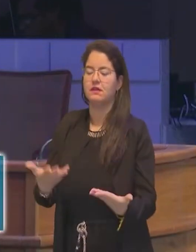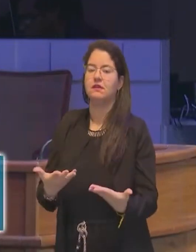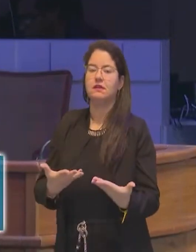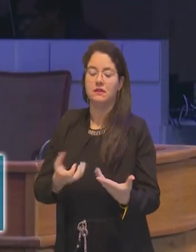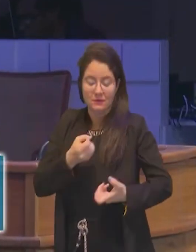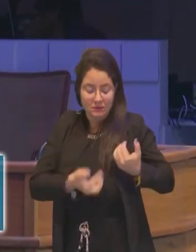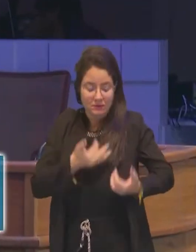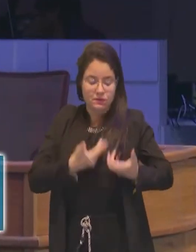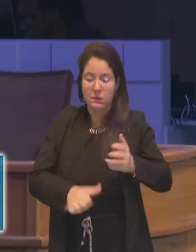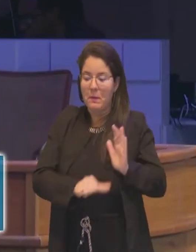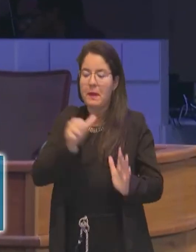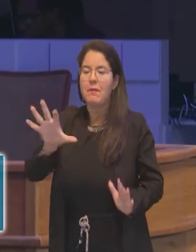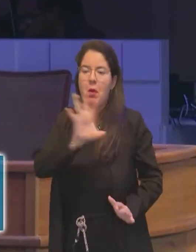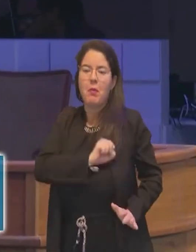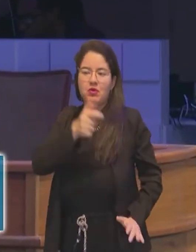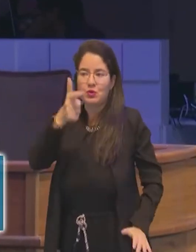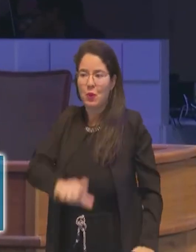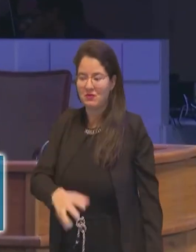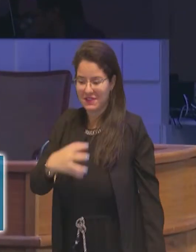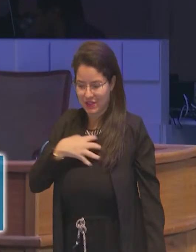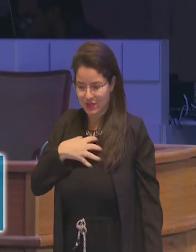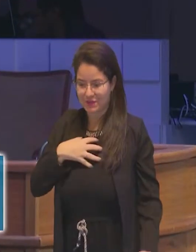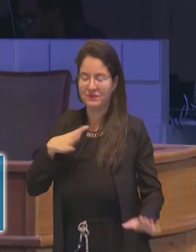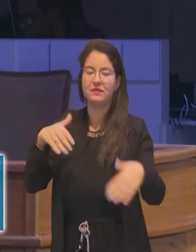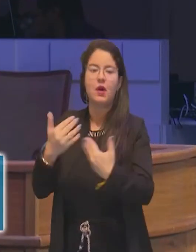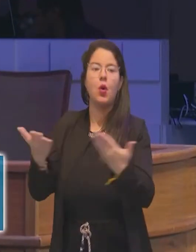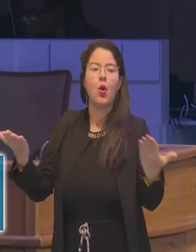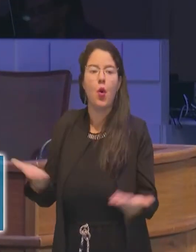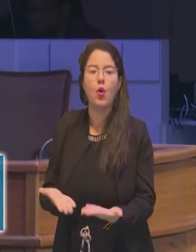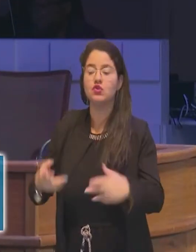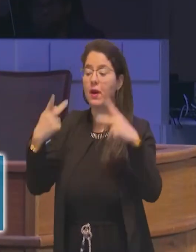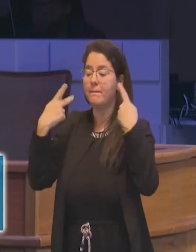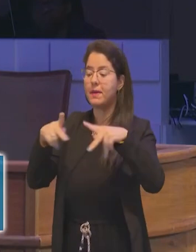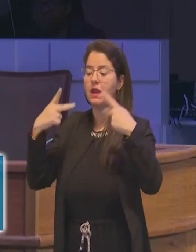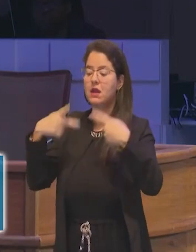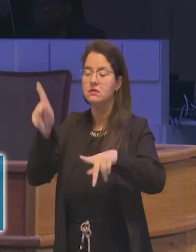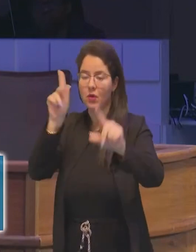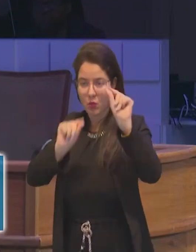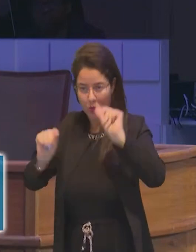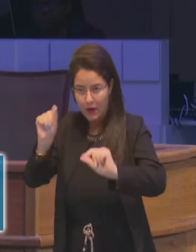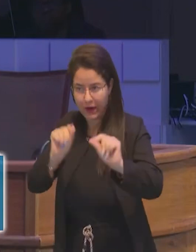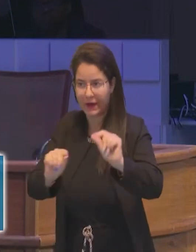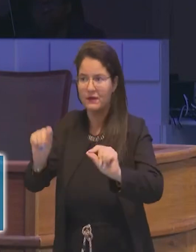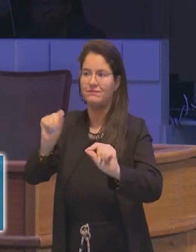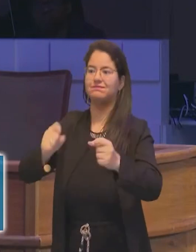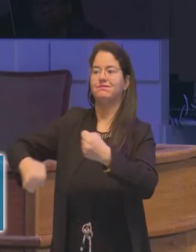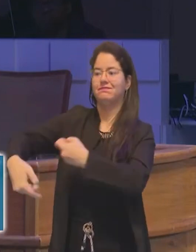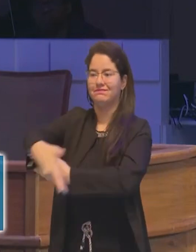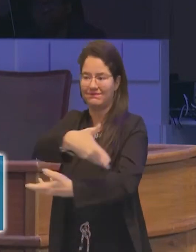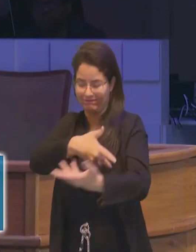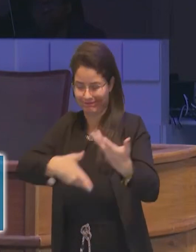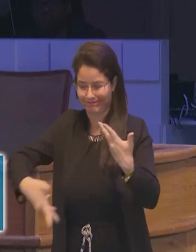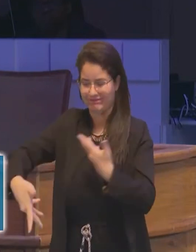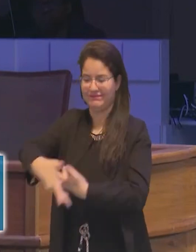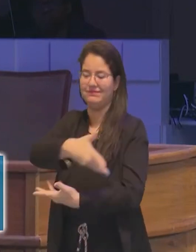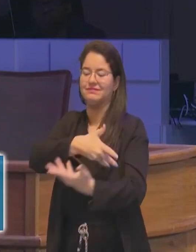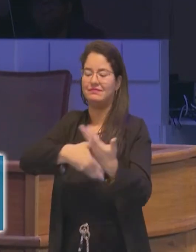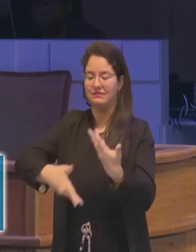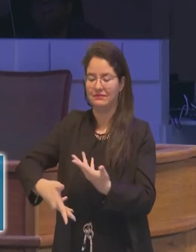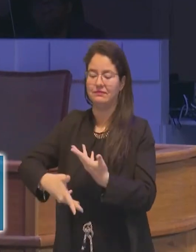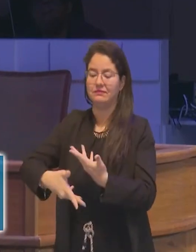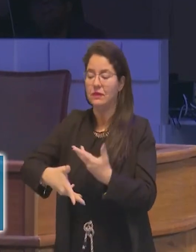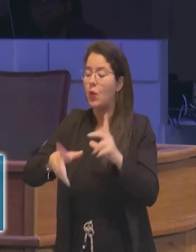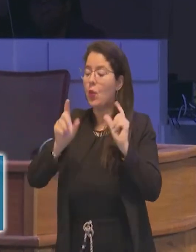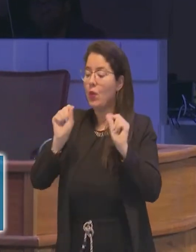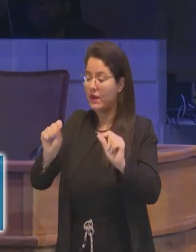primeiro amor. Hoje a pregação será uma pregação compartilhada, em